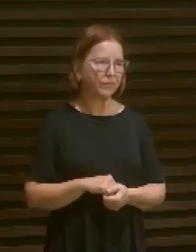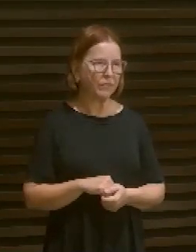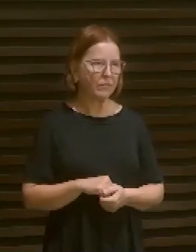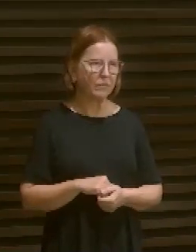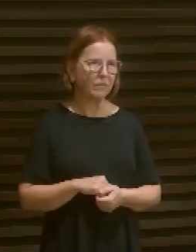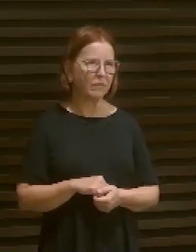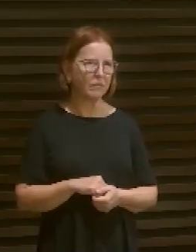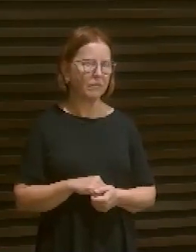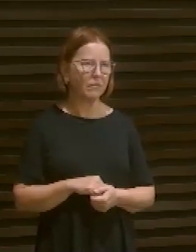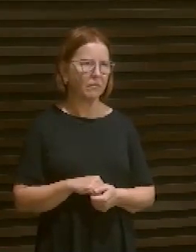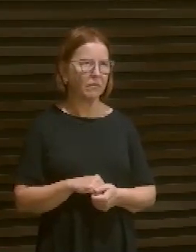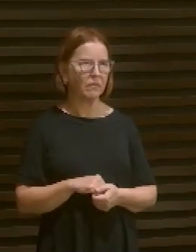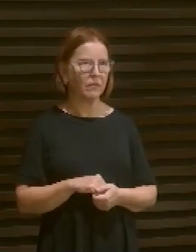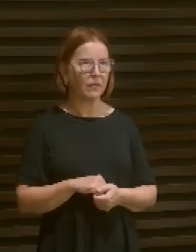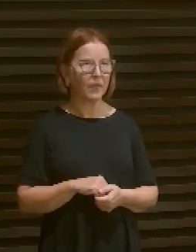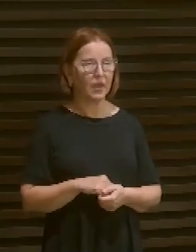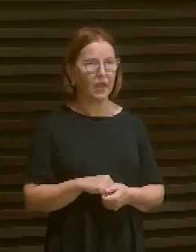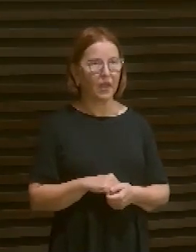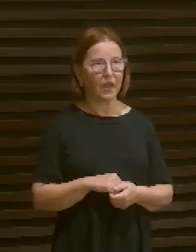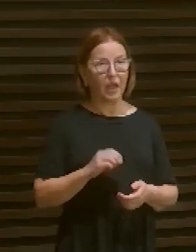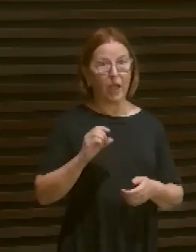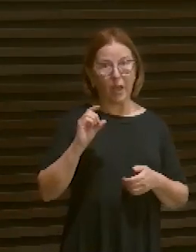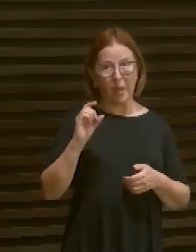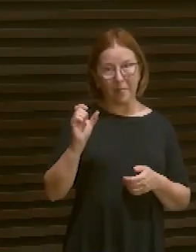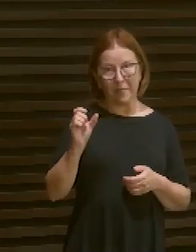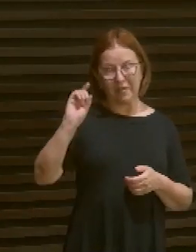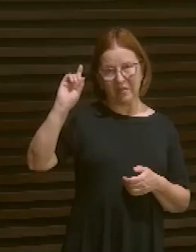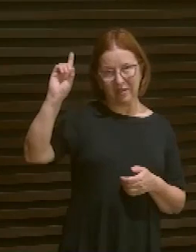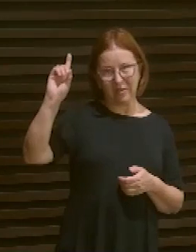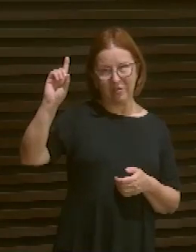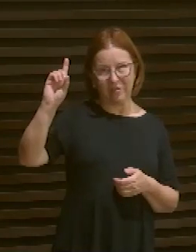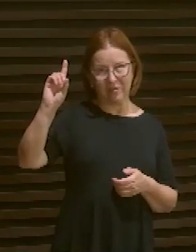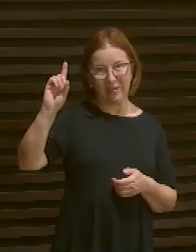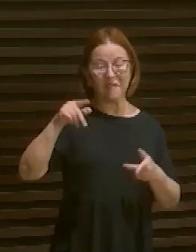Pequeno detalhe, fere a rocha, fale a rocha.